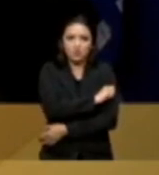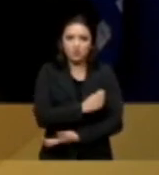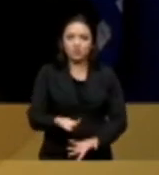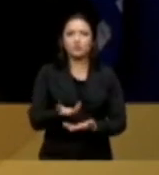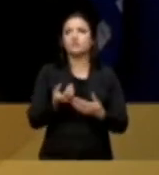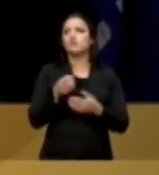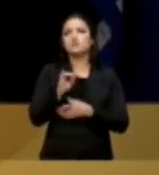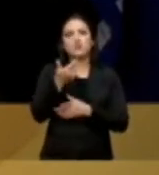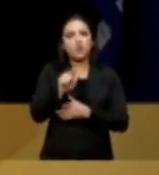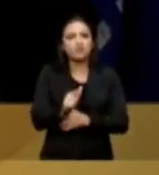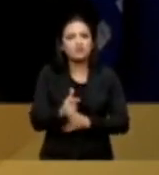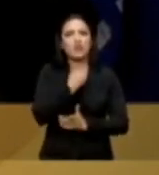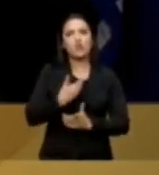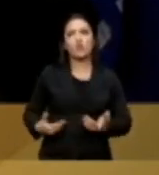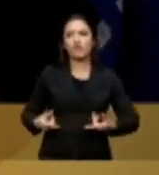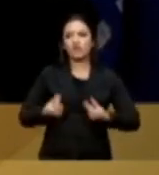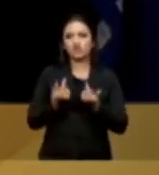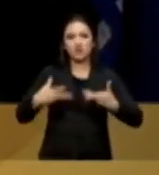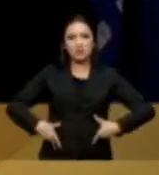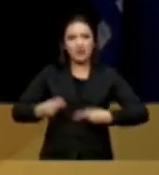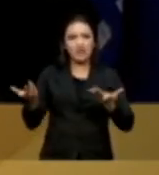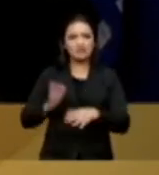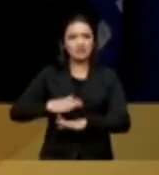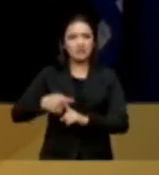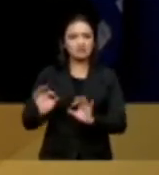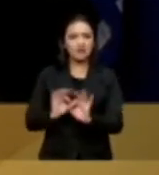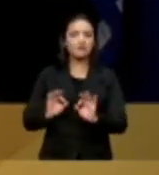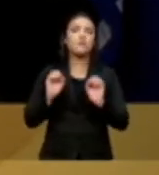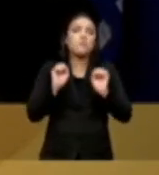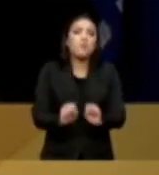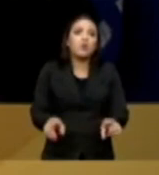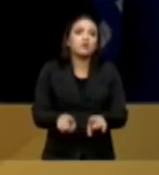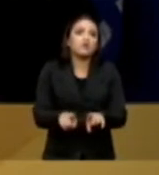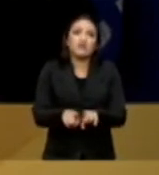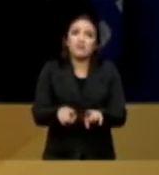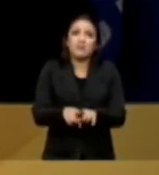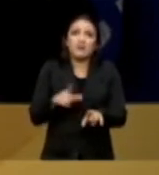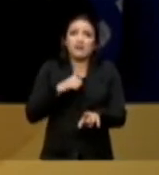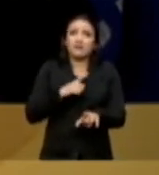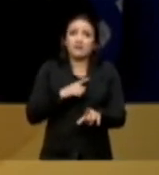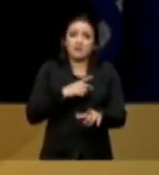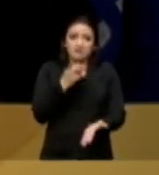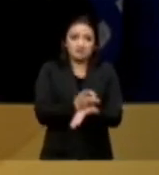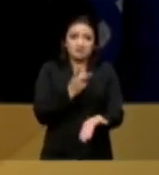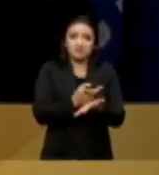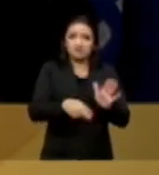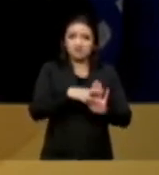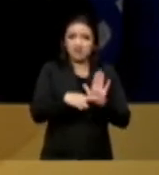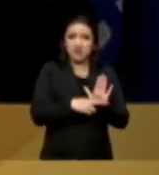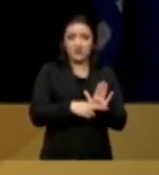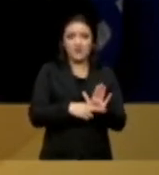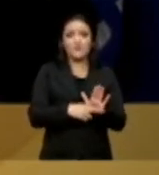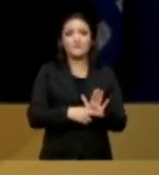ônus excessivos à administração, pode ser também aplicado aos docentes. Aqui,